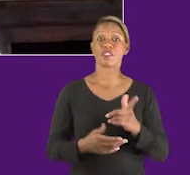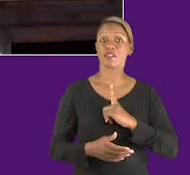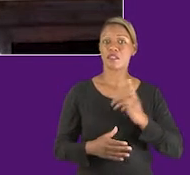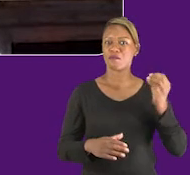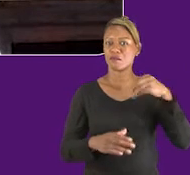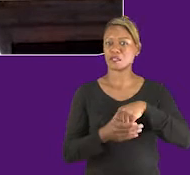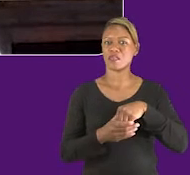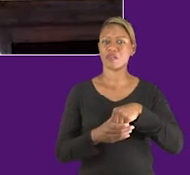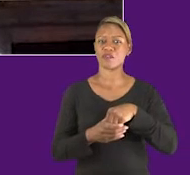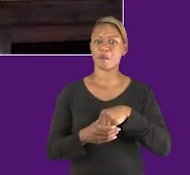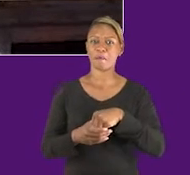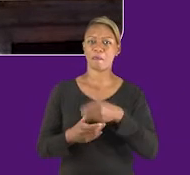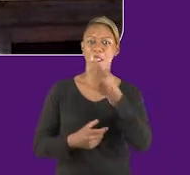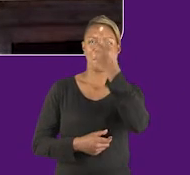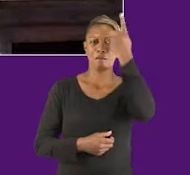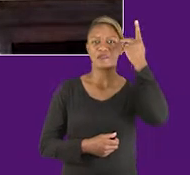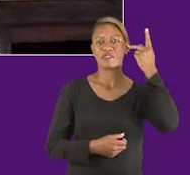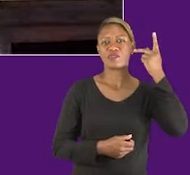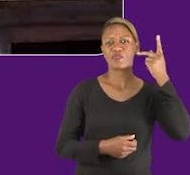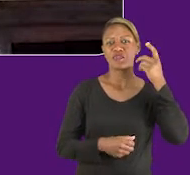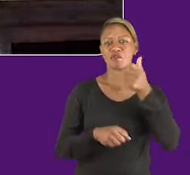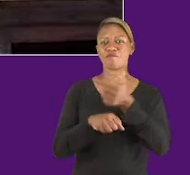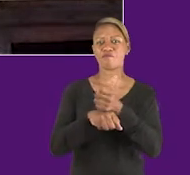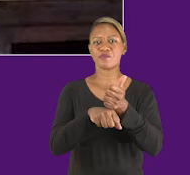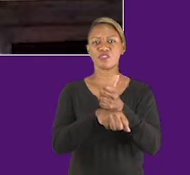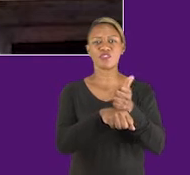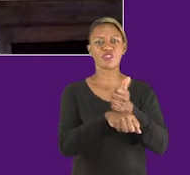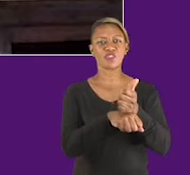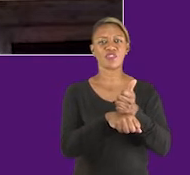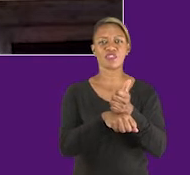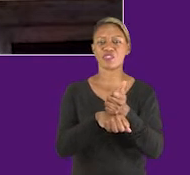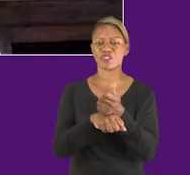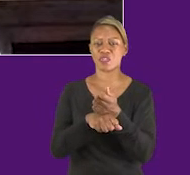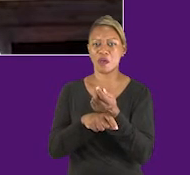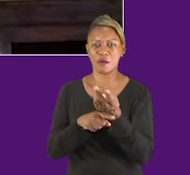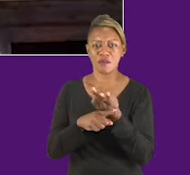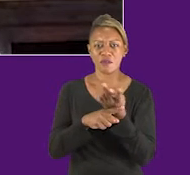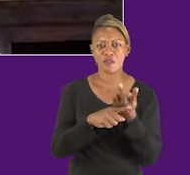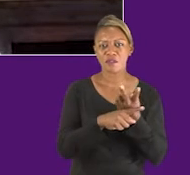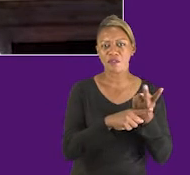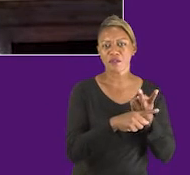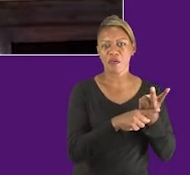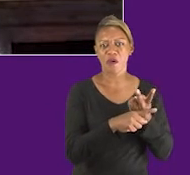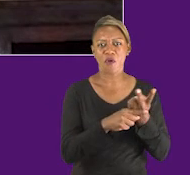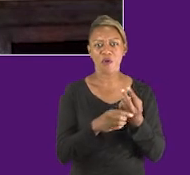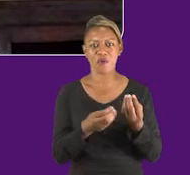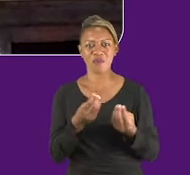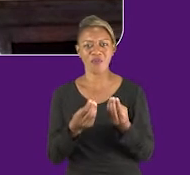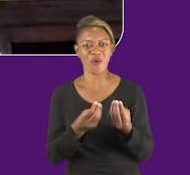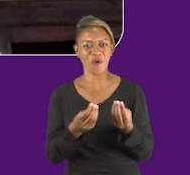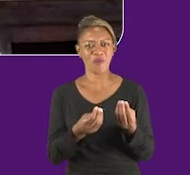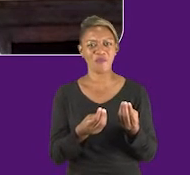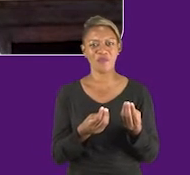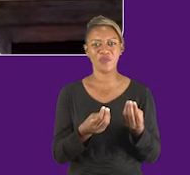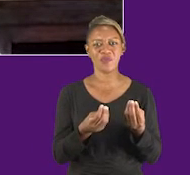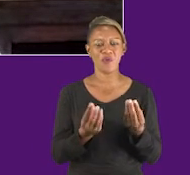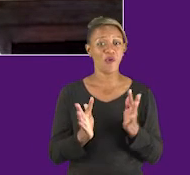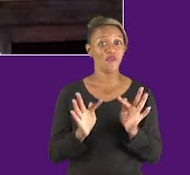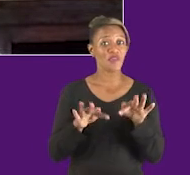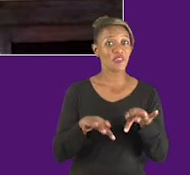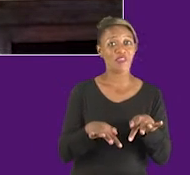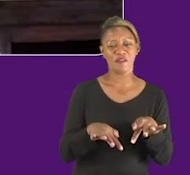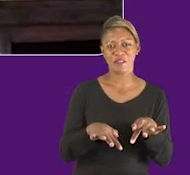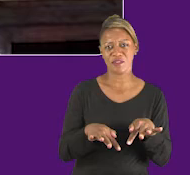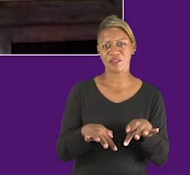a pessoas e profissionais com um olhar específico o design de como efetivamente a gente